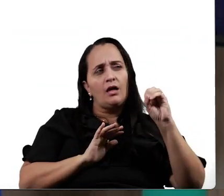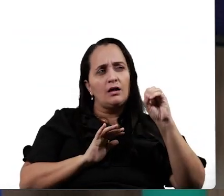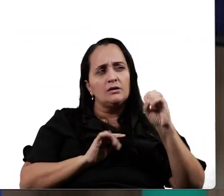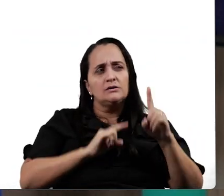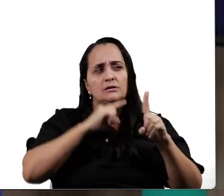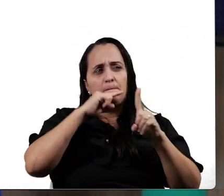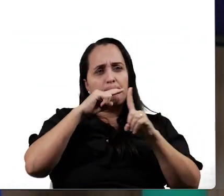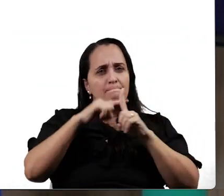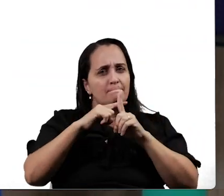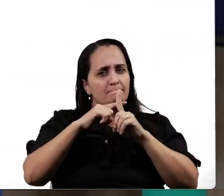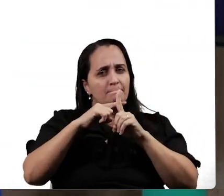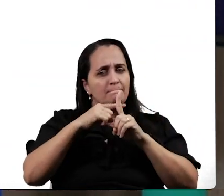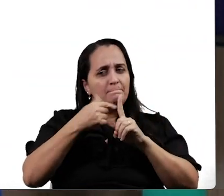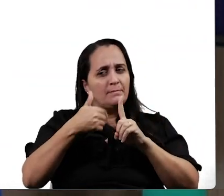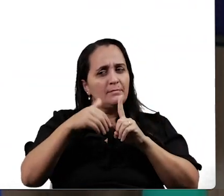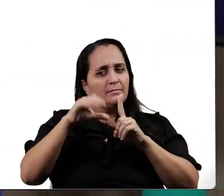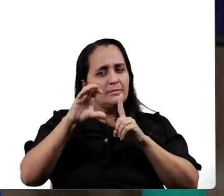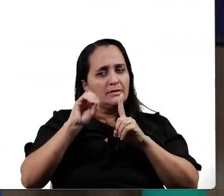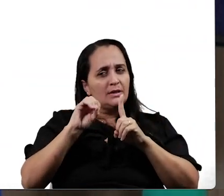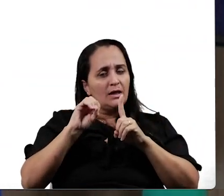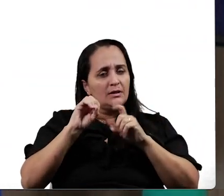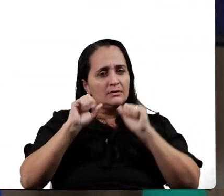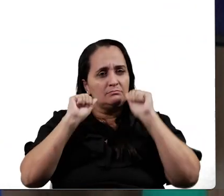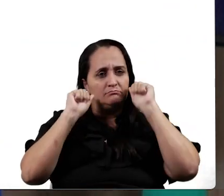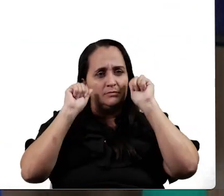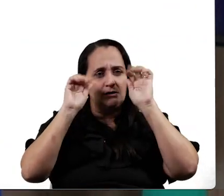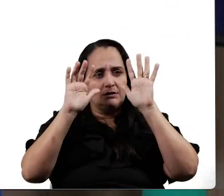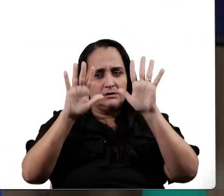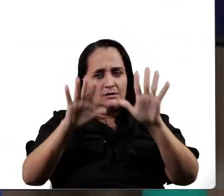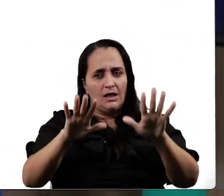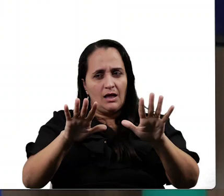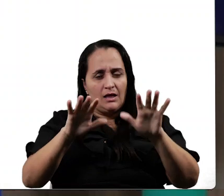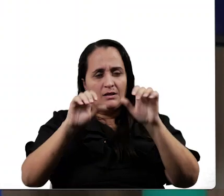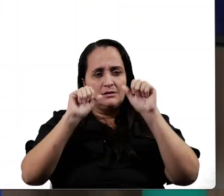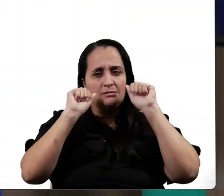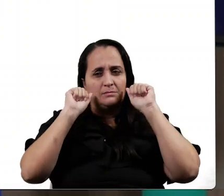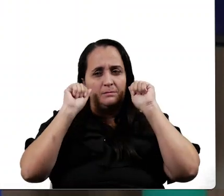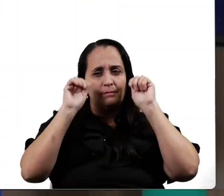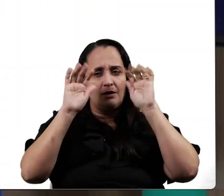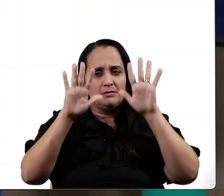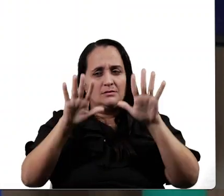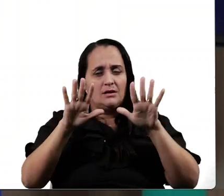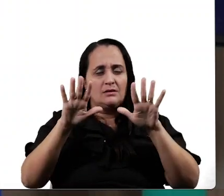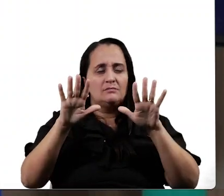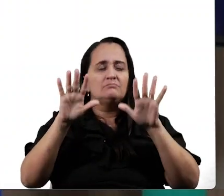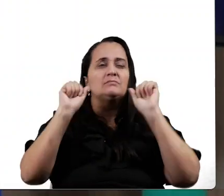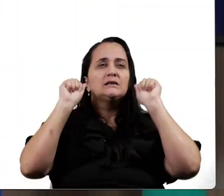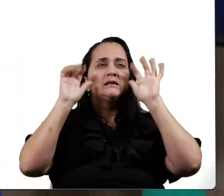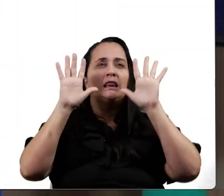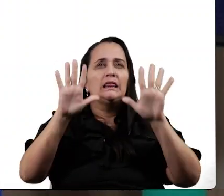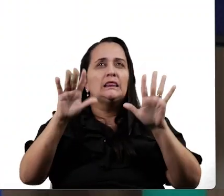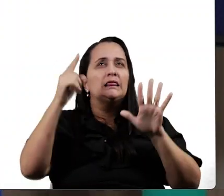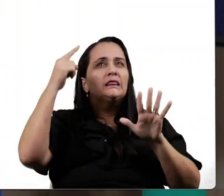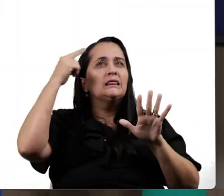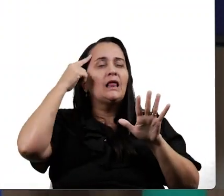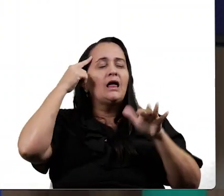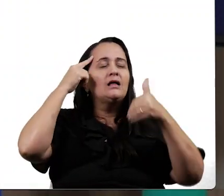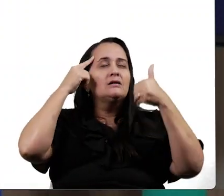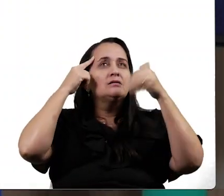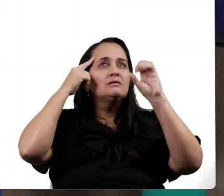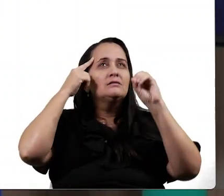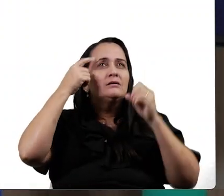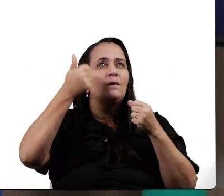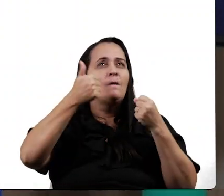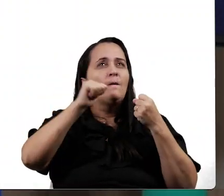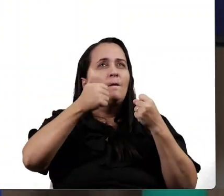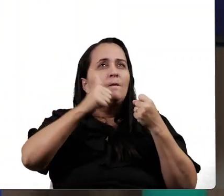São quantos olha 10 + 10 lembra na cabeça 10 11 12